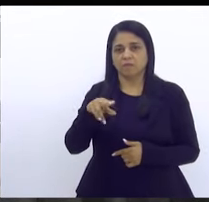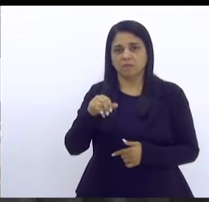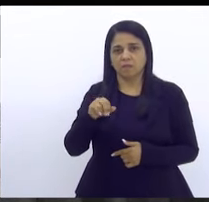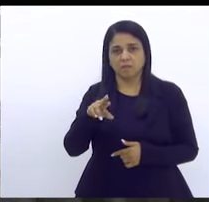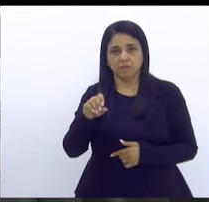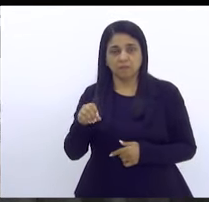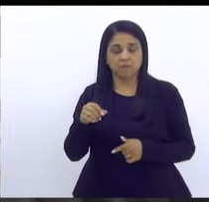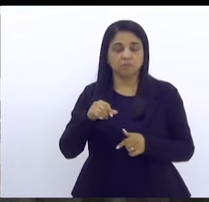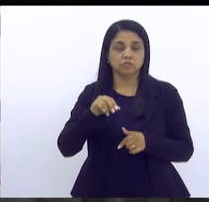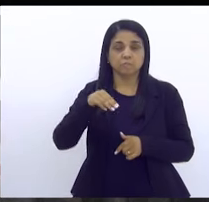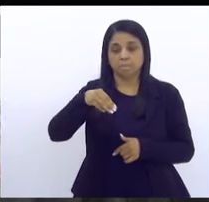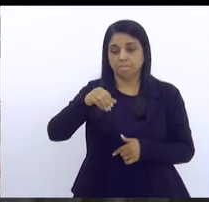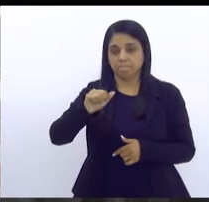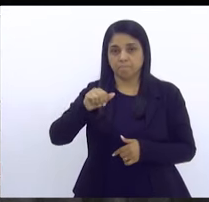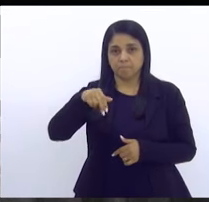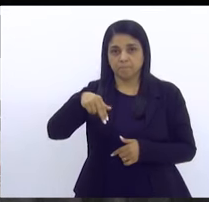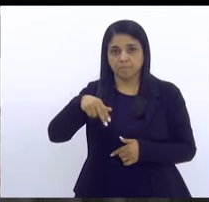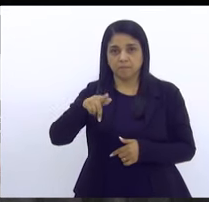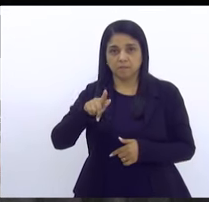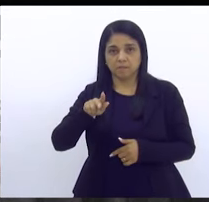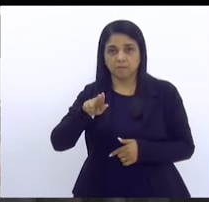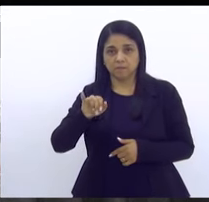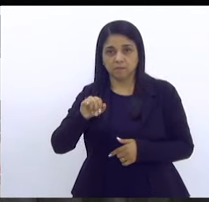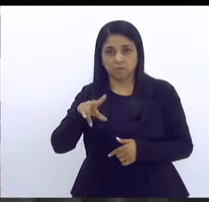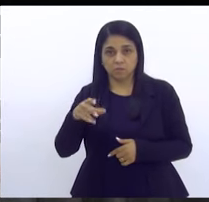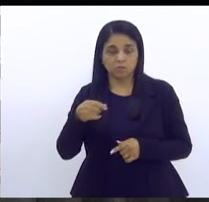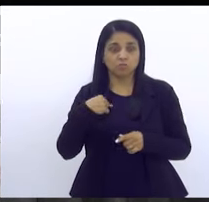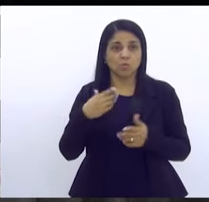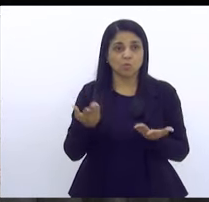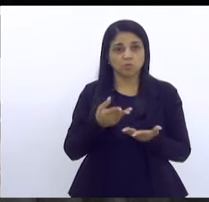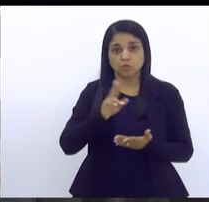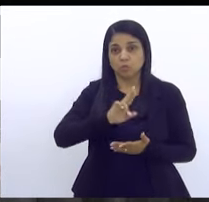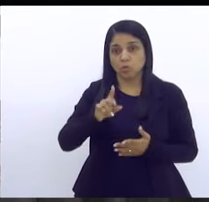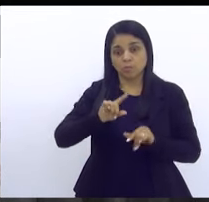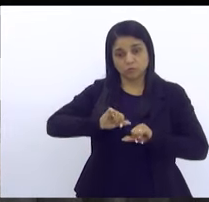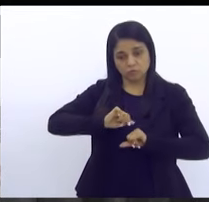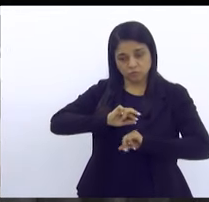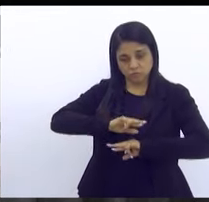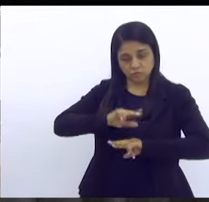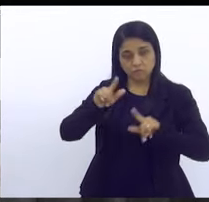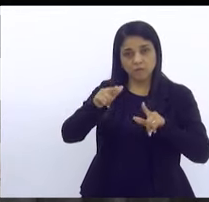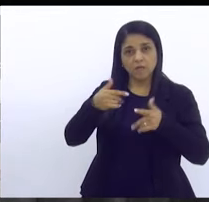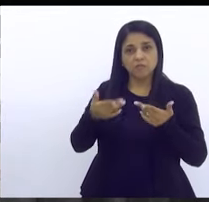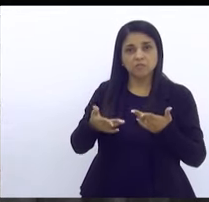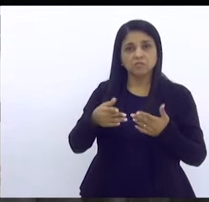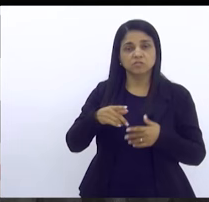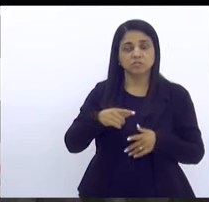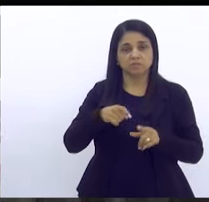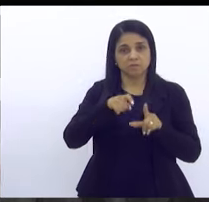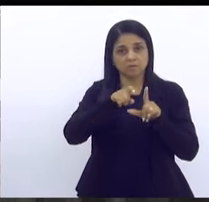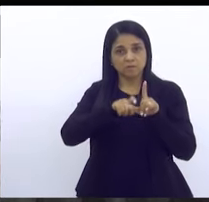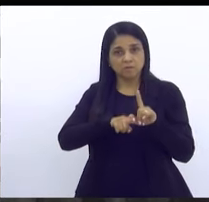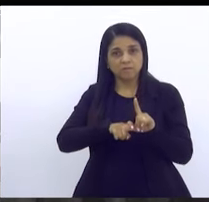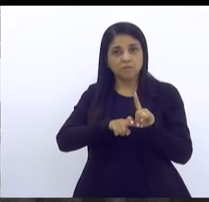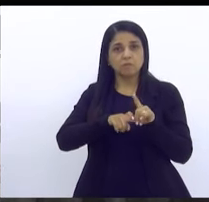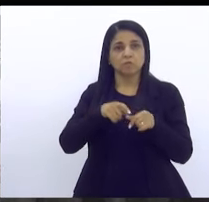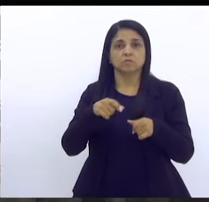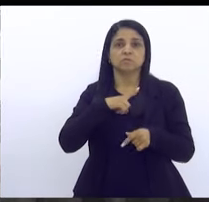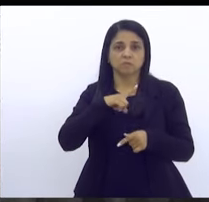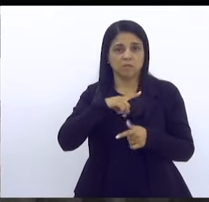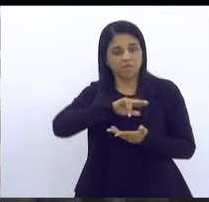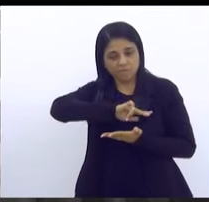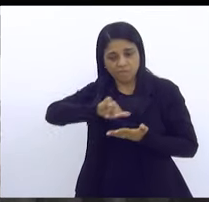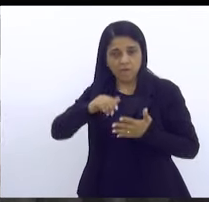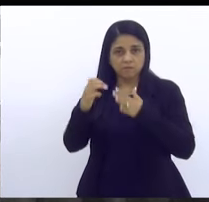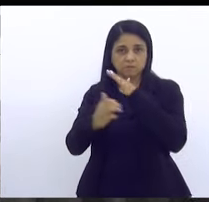um outro nome, o nome Refite. Devedores, né, que não foi o caso do